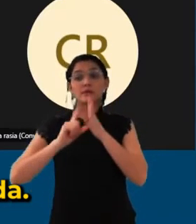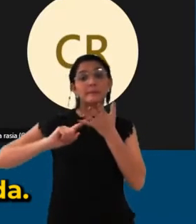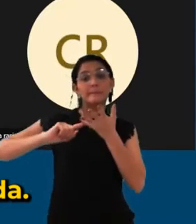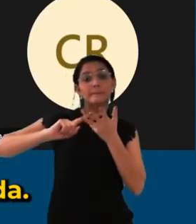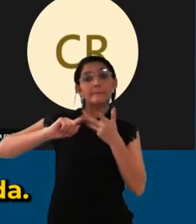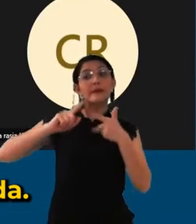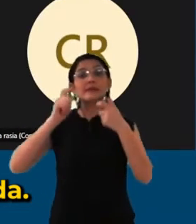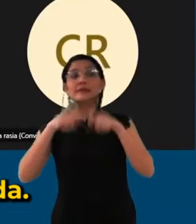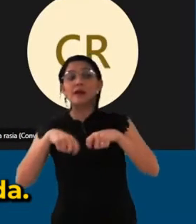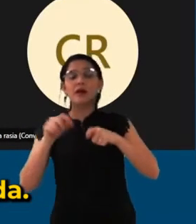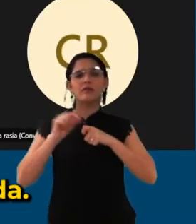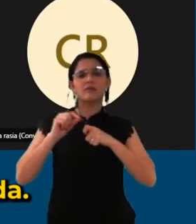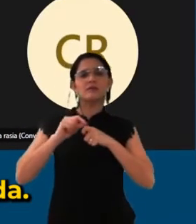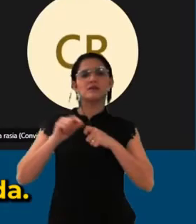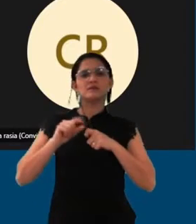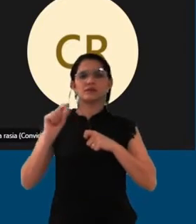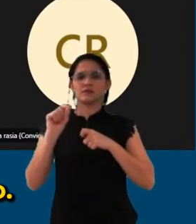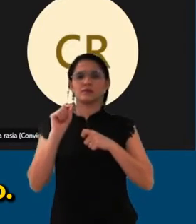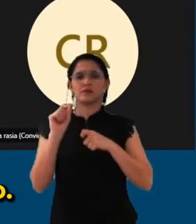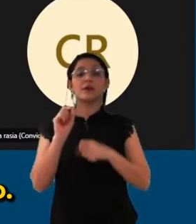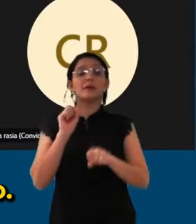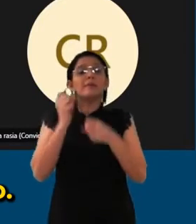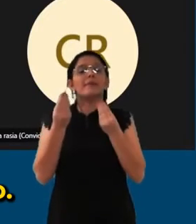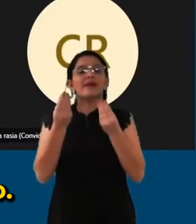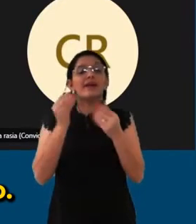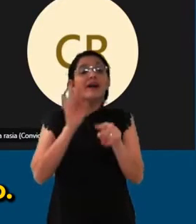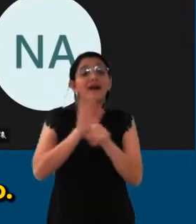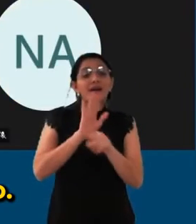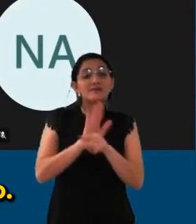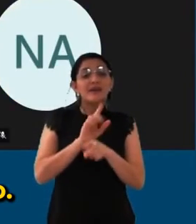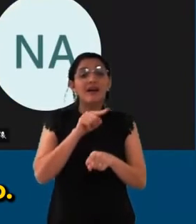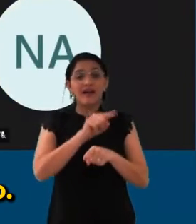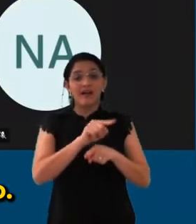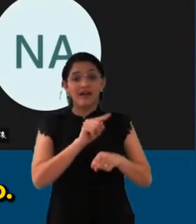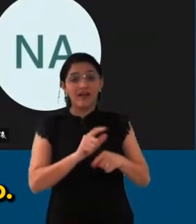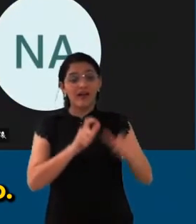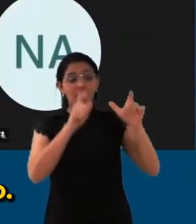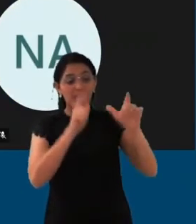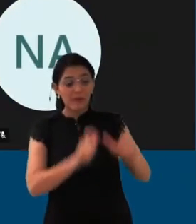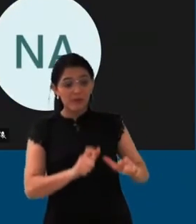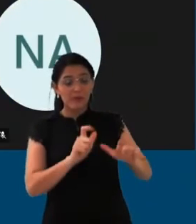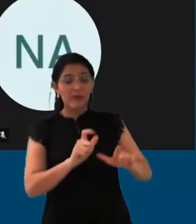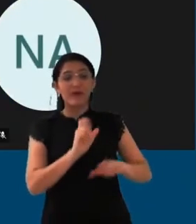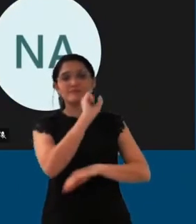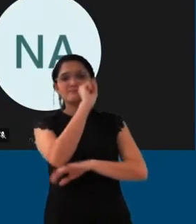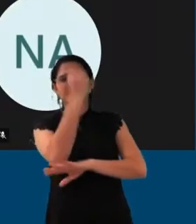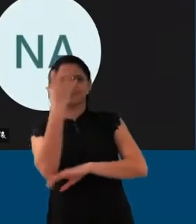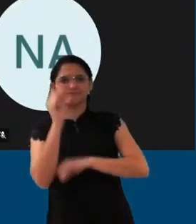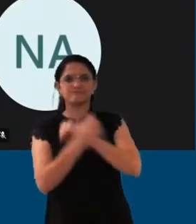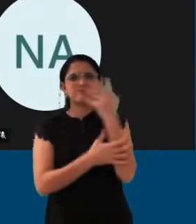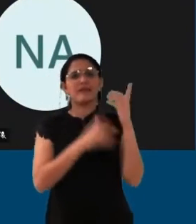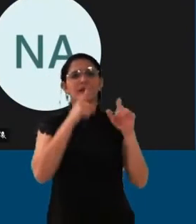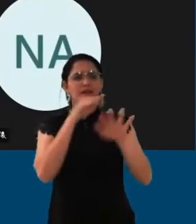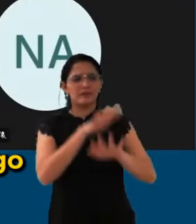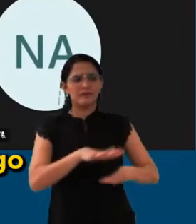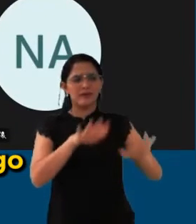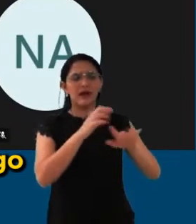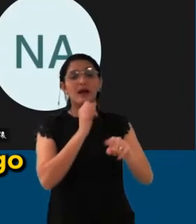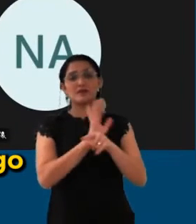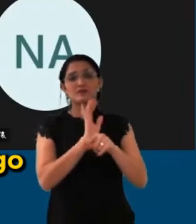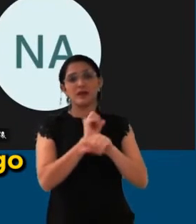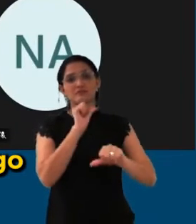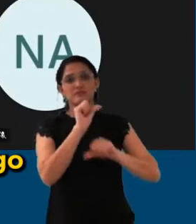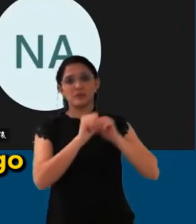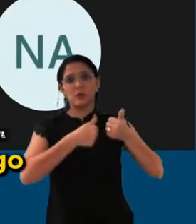da recuperação efetiva da área degradada. Questões como danos morais e coletivos, isso daí eu acho que, né, nem